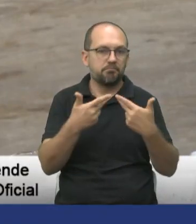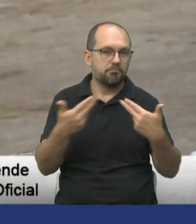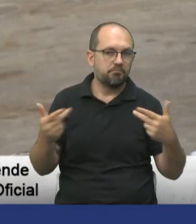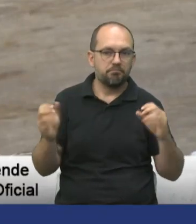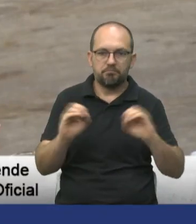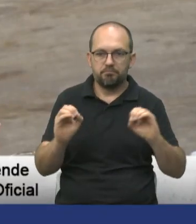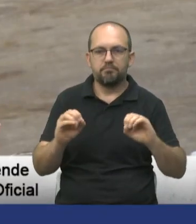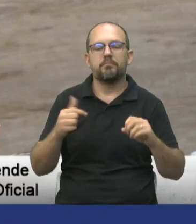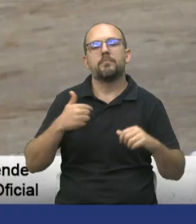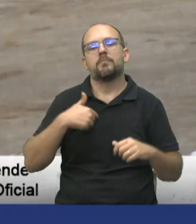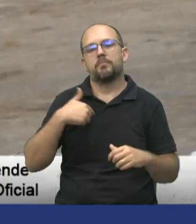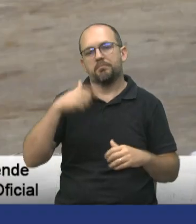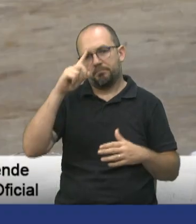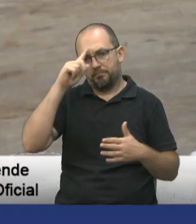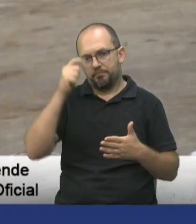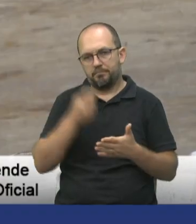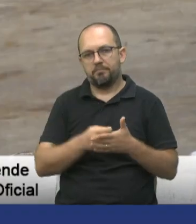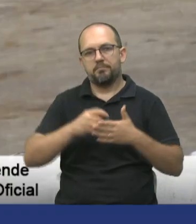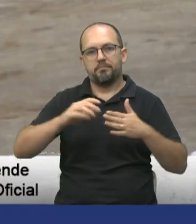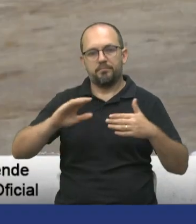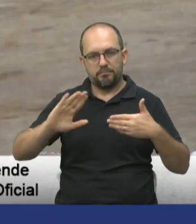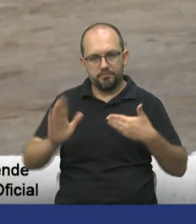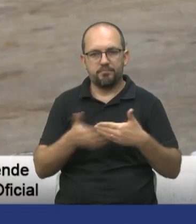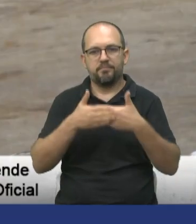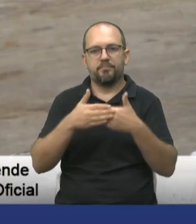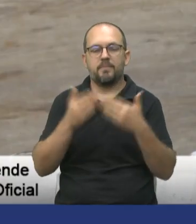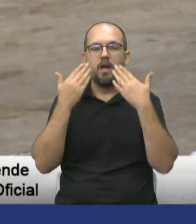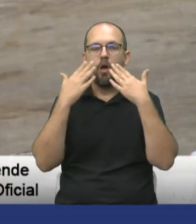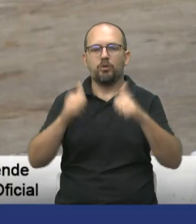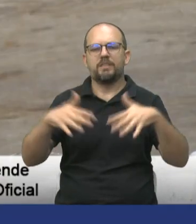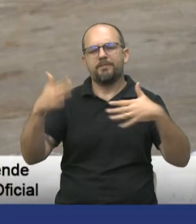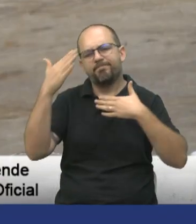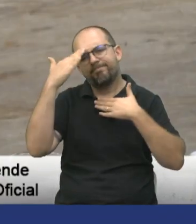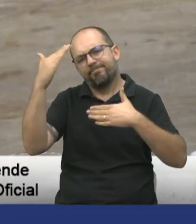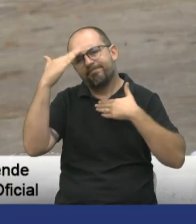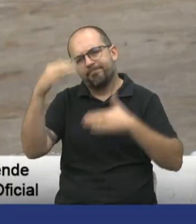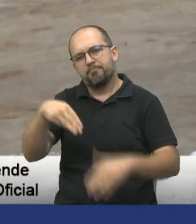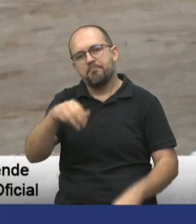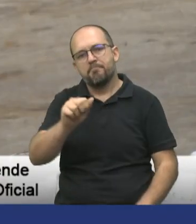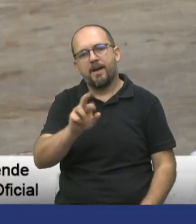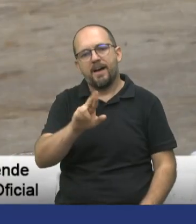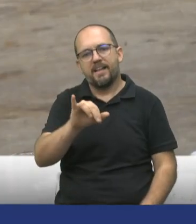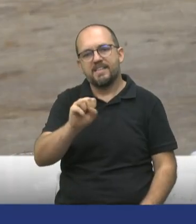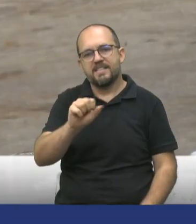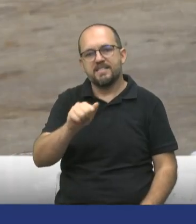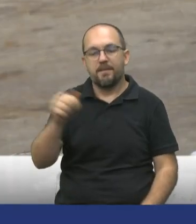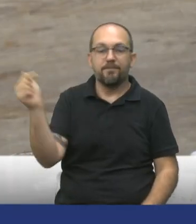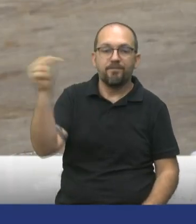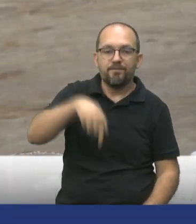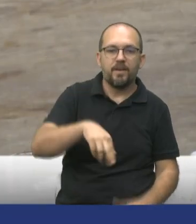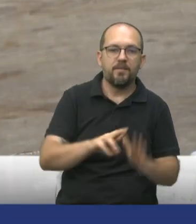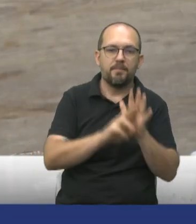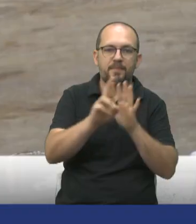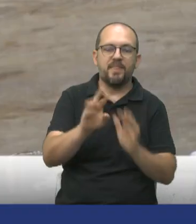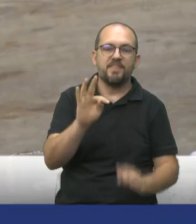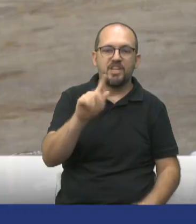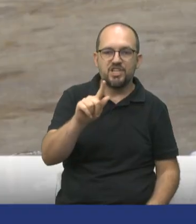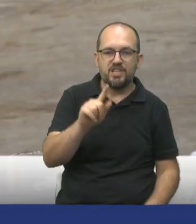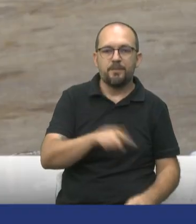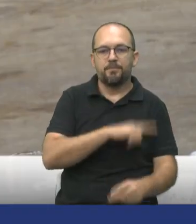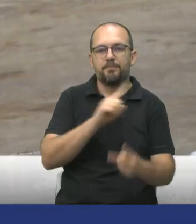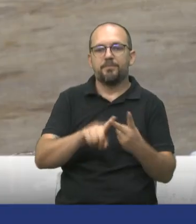eu dou por encerrada esta audiência. Agradeço demais, Marisa, ter vindo representando o Tiro de Guerra, doutora,